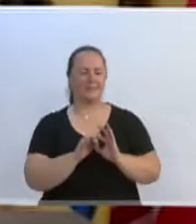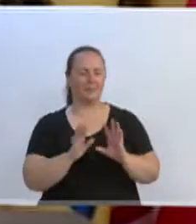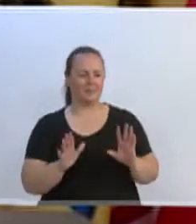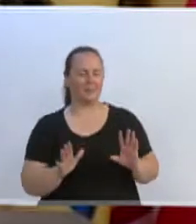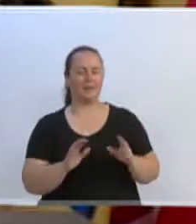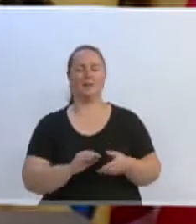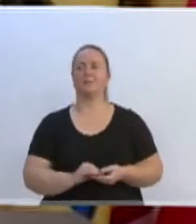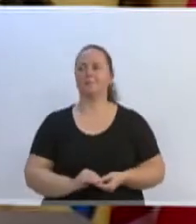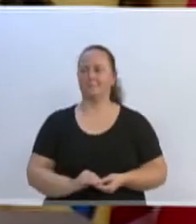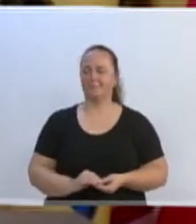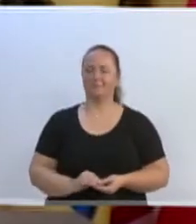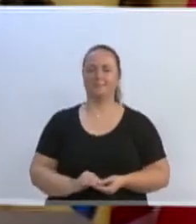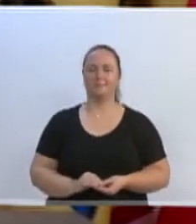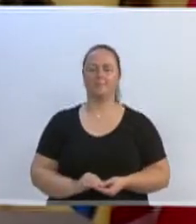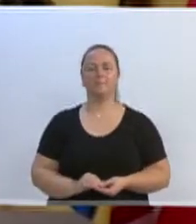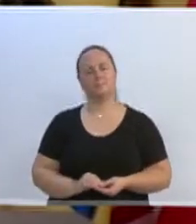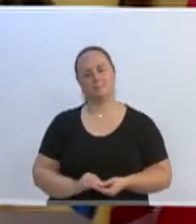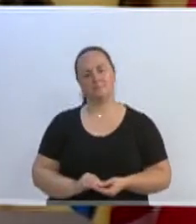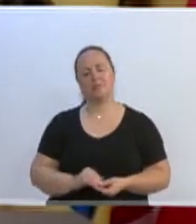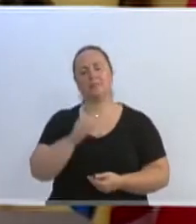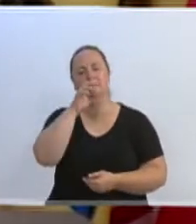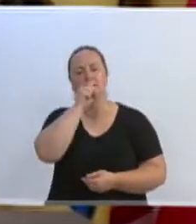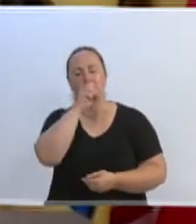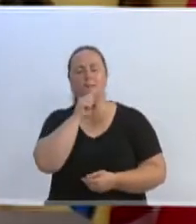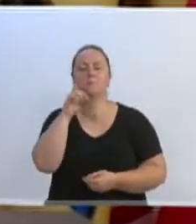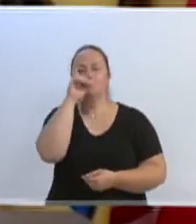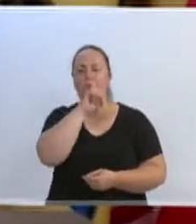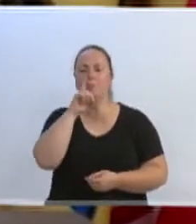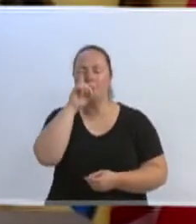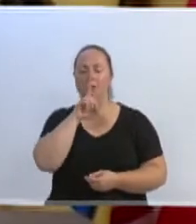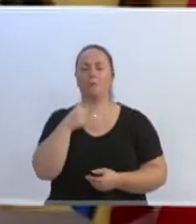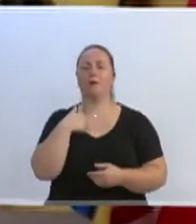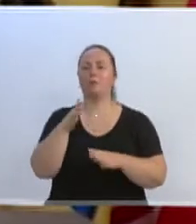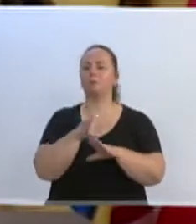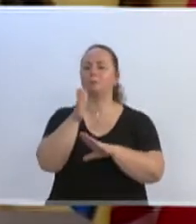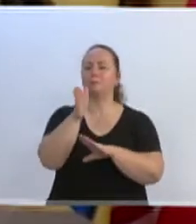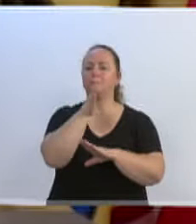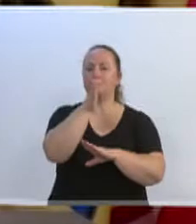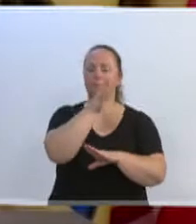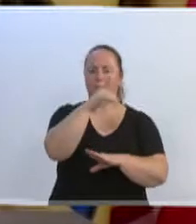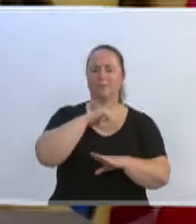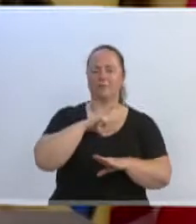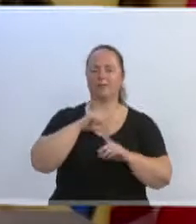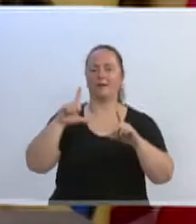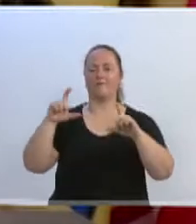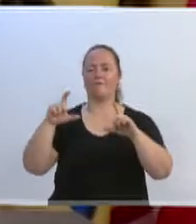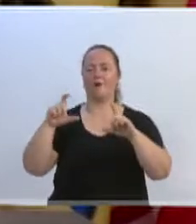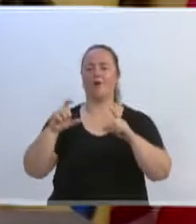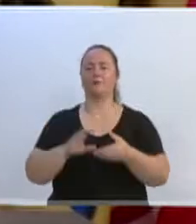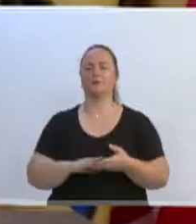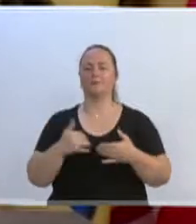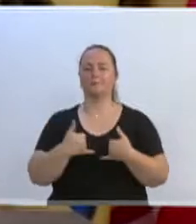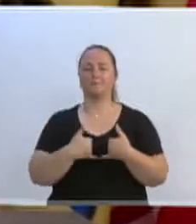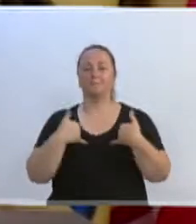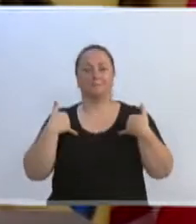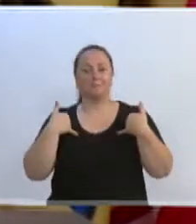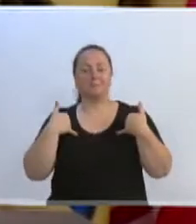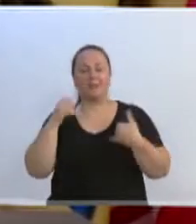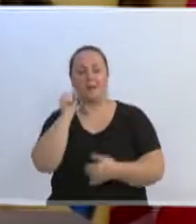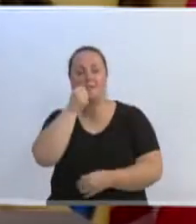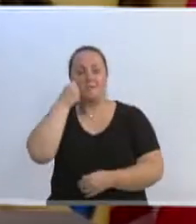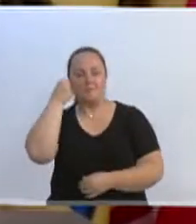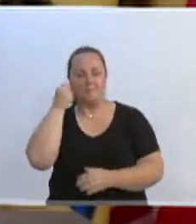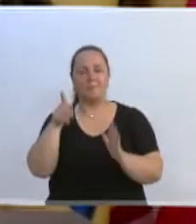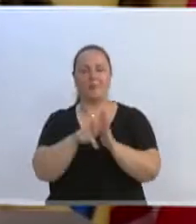fazendo giros do final de semana juntamente tem foto ea universal da padaria fortaleza